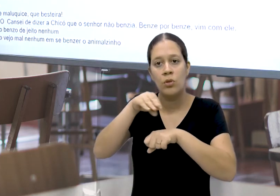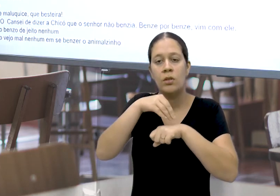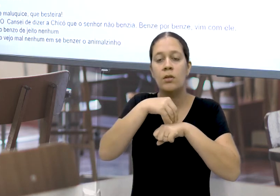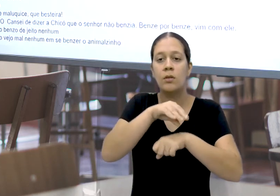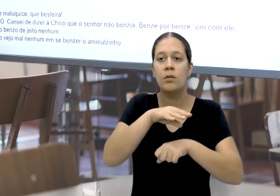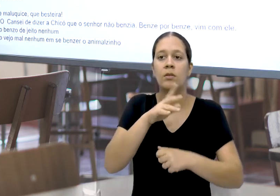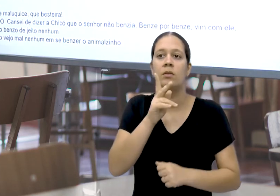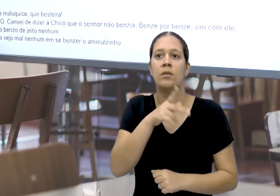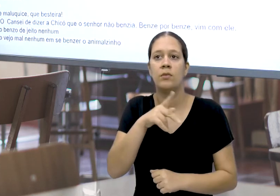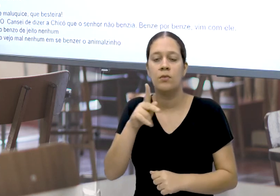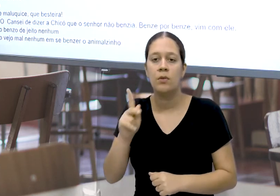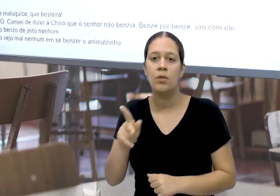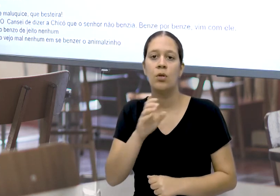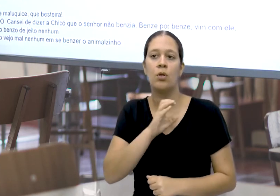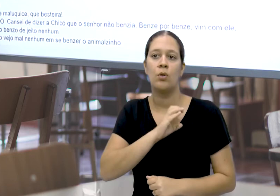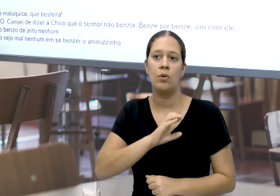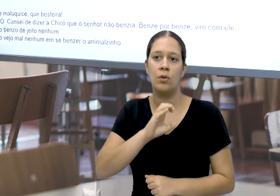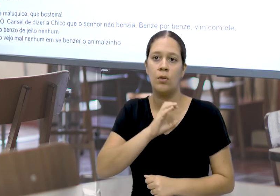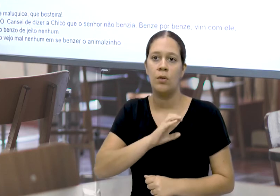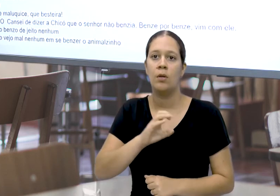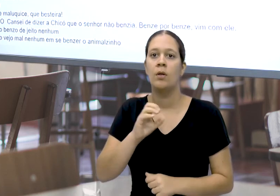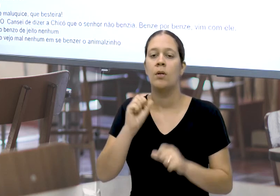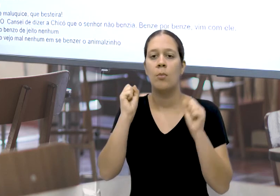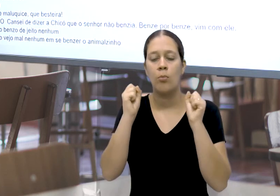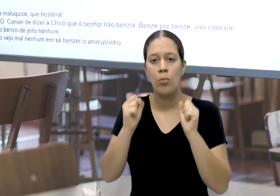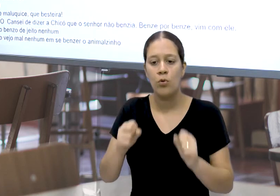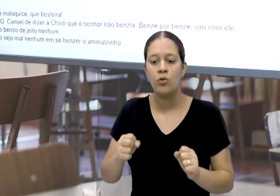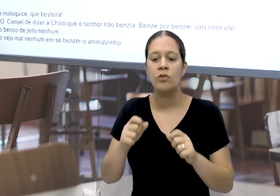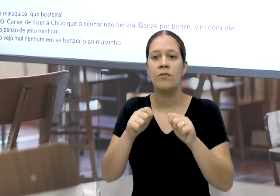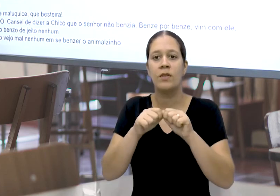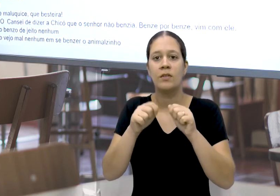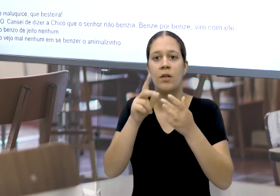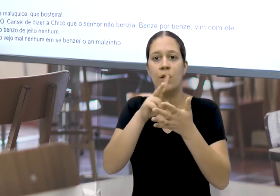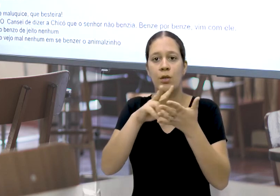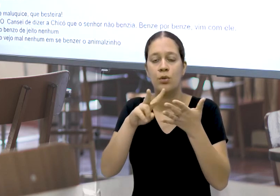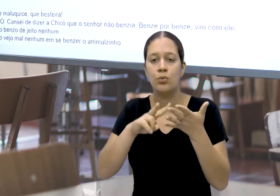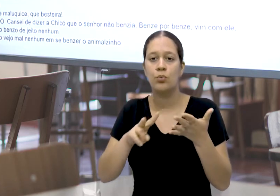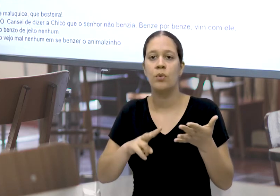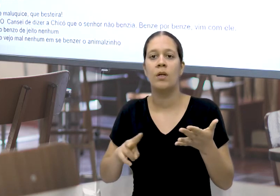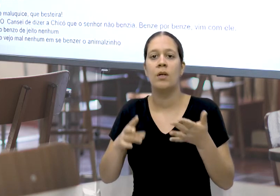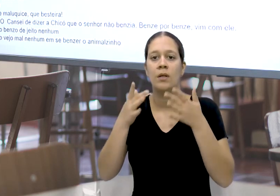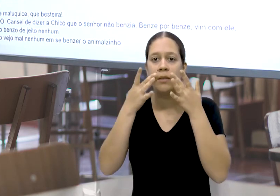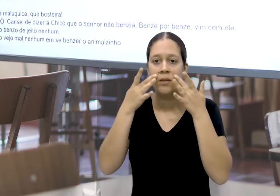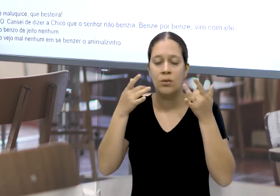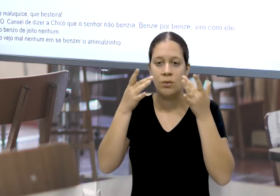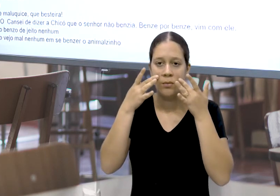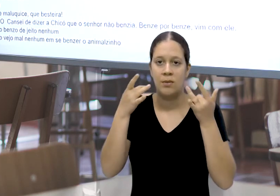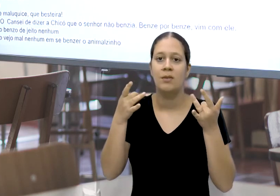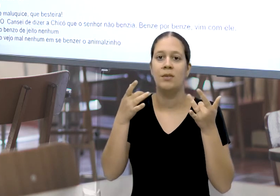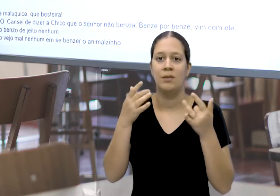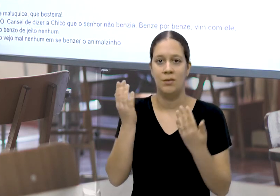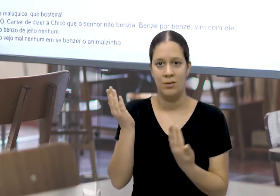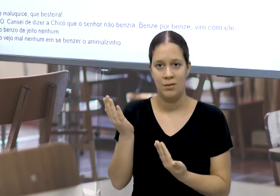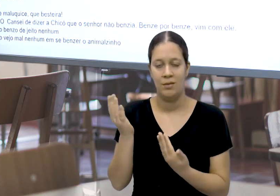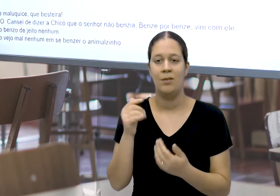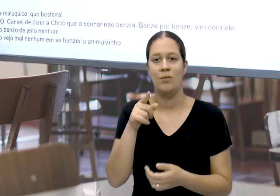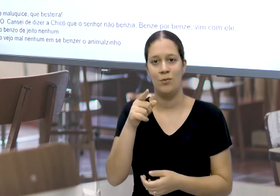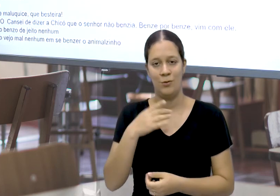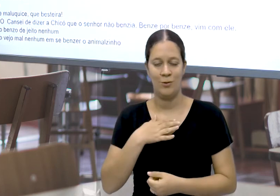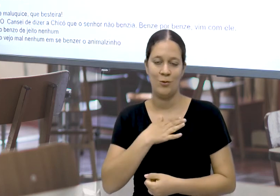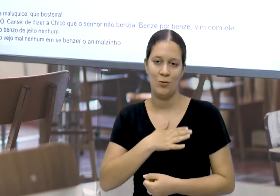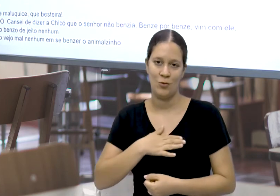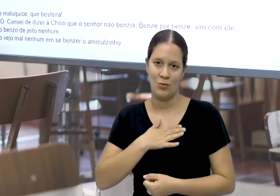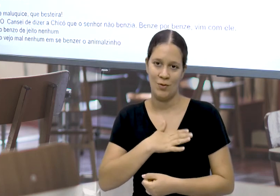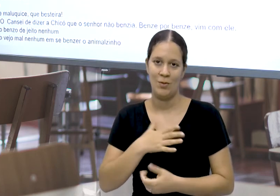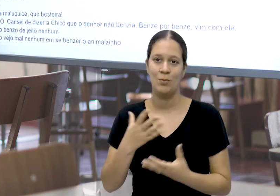sua professora, seus colegas de sala, possam fazer uma leitura dramatizada desse trechinho aqui do Auto da Compadecida. Vocês vão